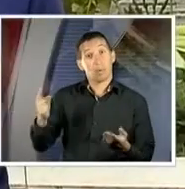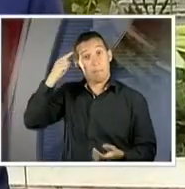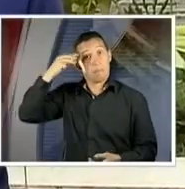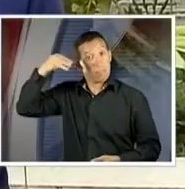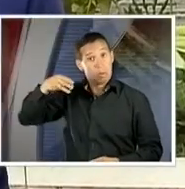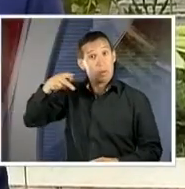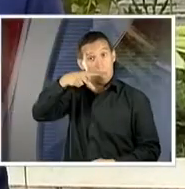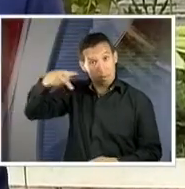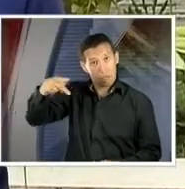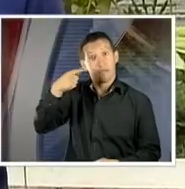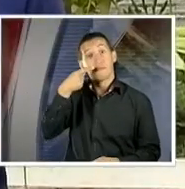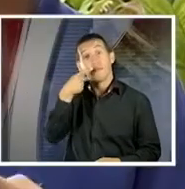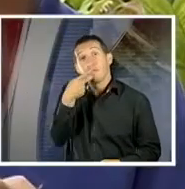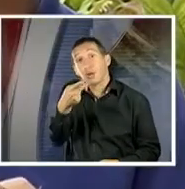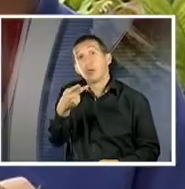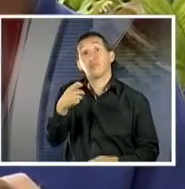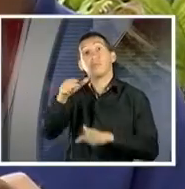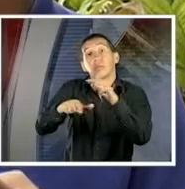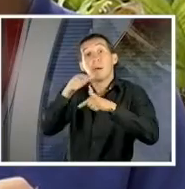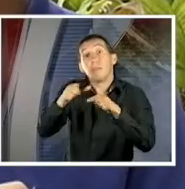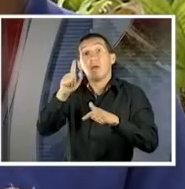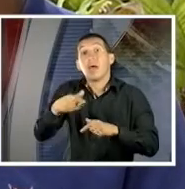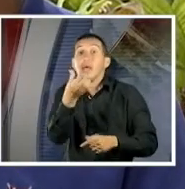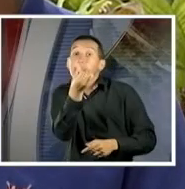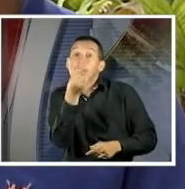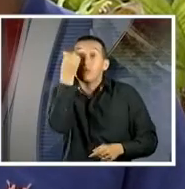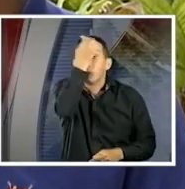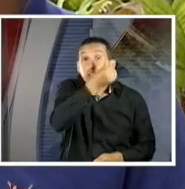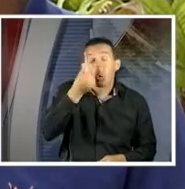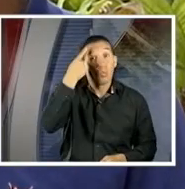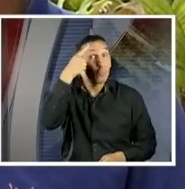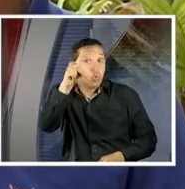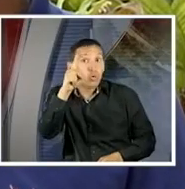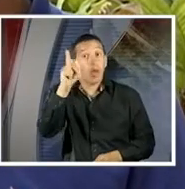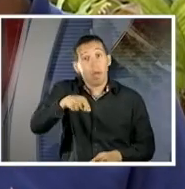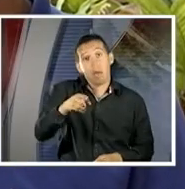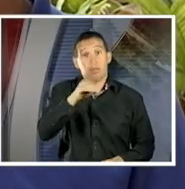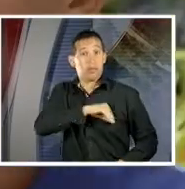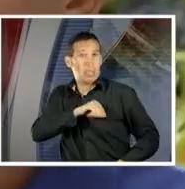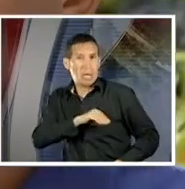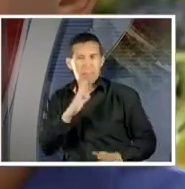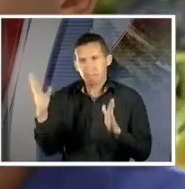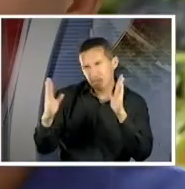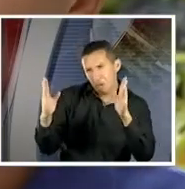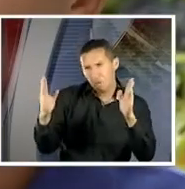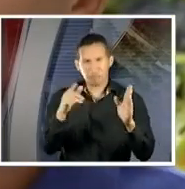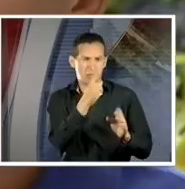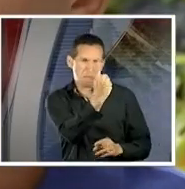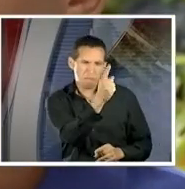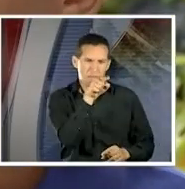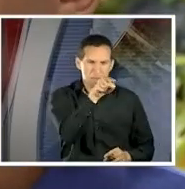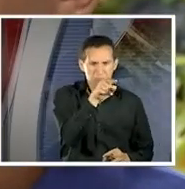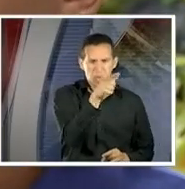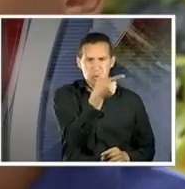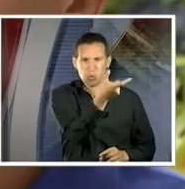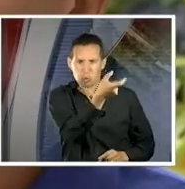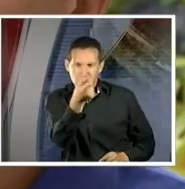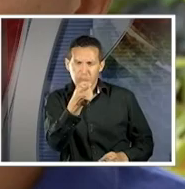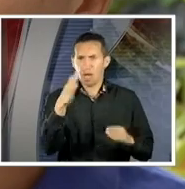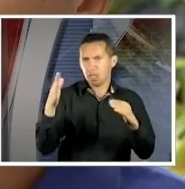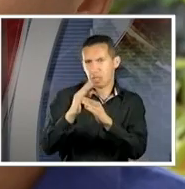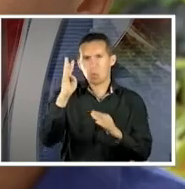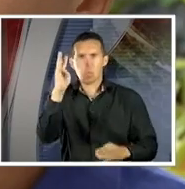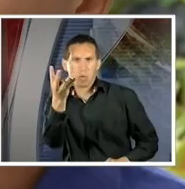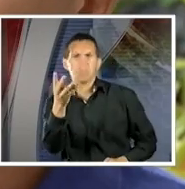Segundo o presidente do sindicato, a carga horária de trabalho é de 6 horas por dia e os salários variam de R$